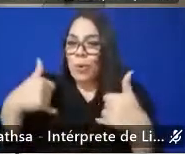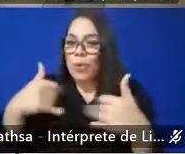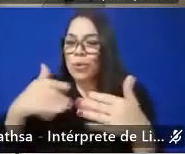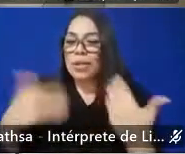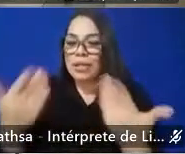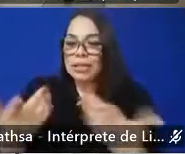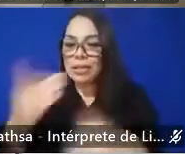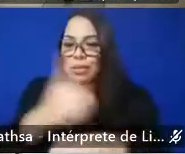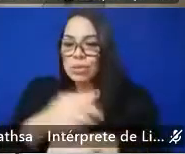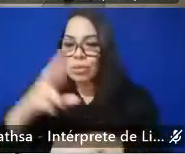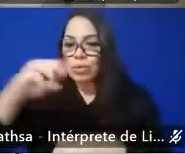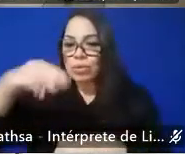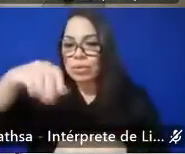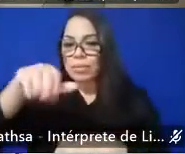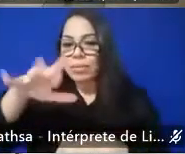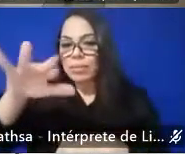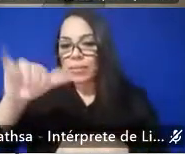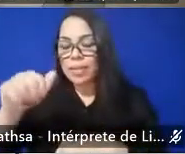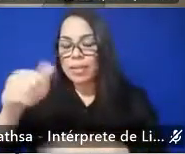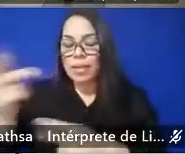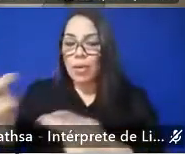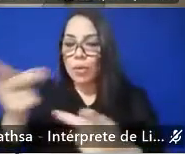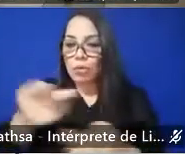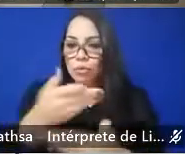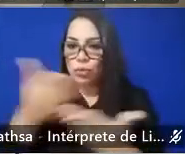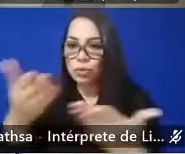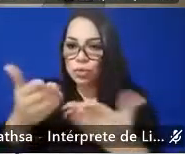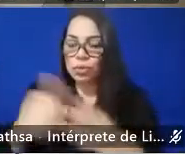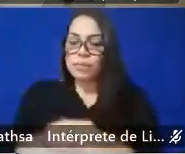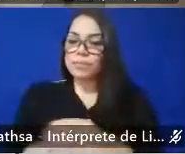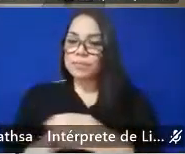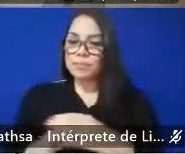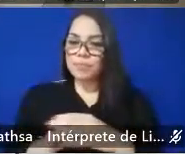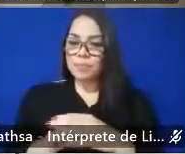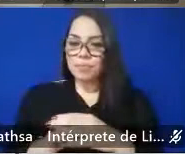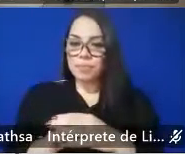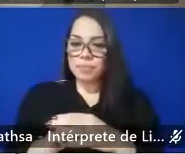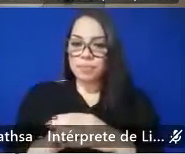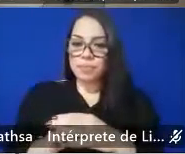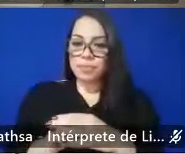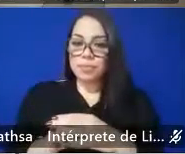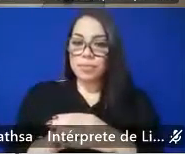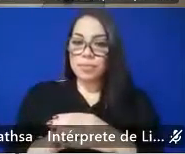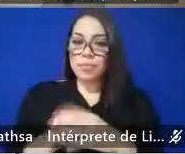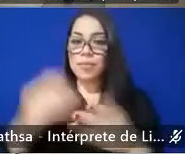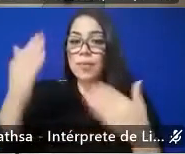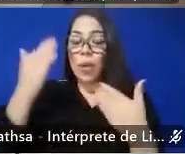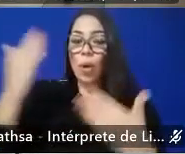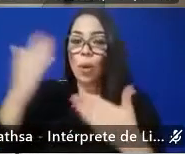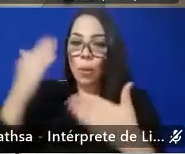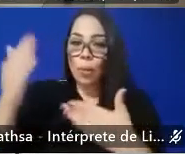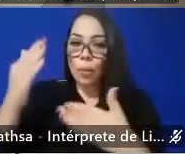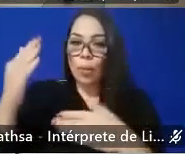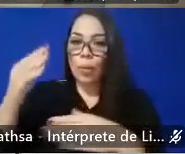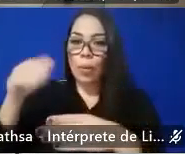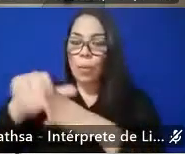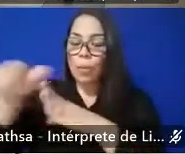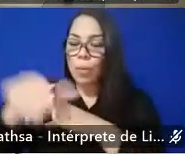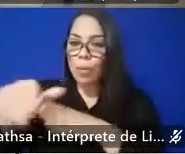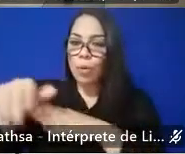passa a palavra para você Letícia é muito obrigada senhor procurador-geral de Justiça